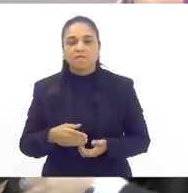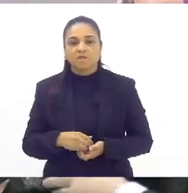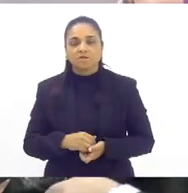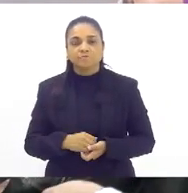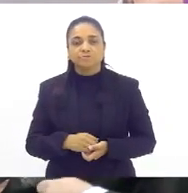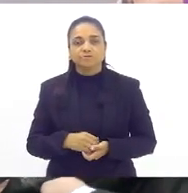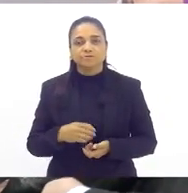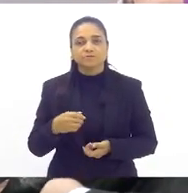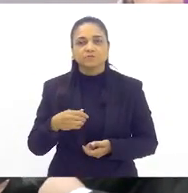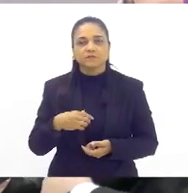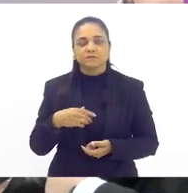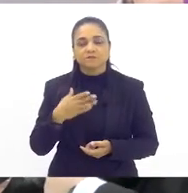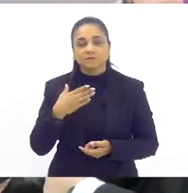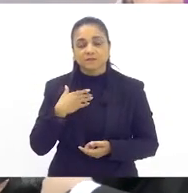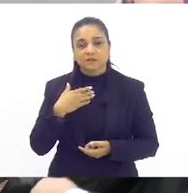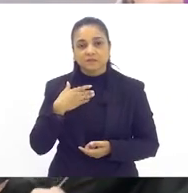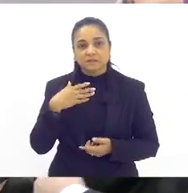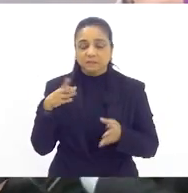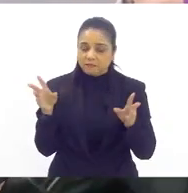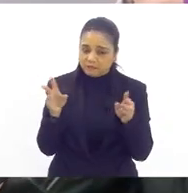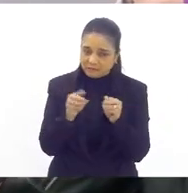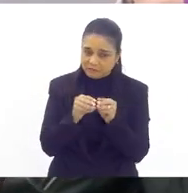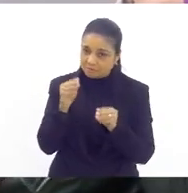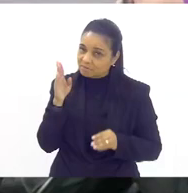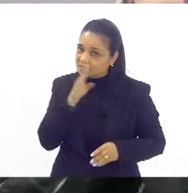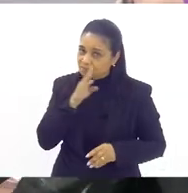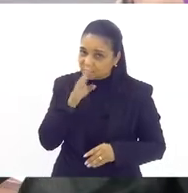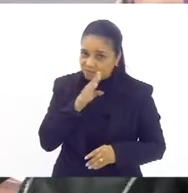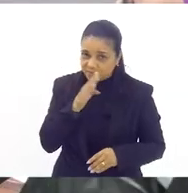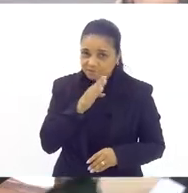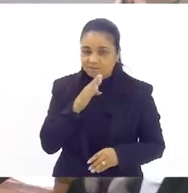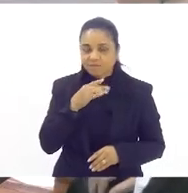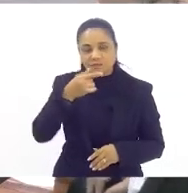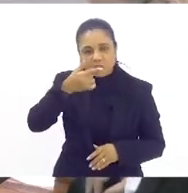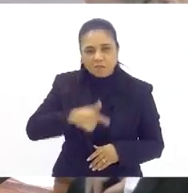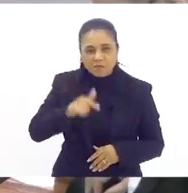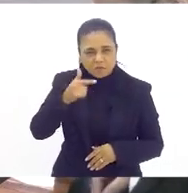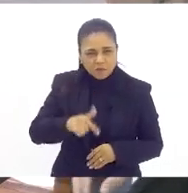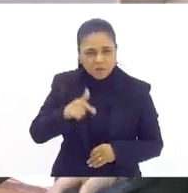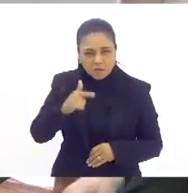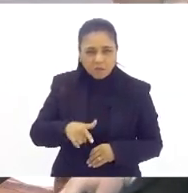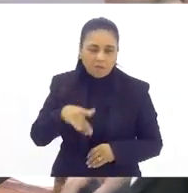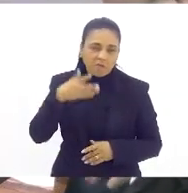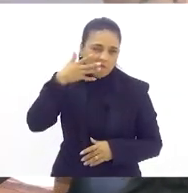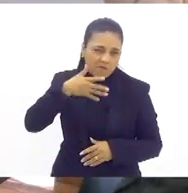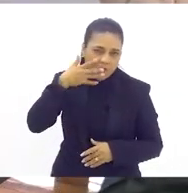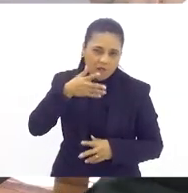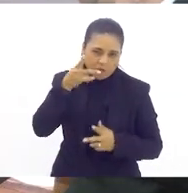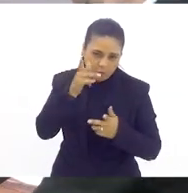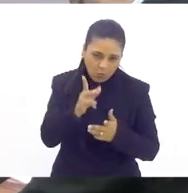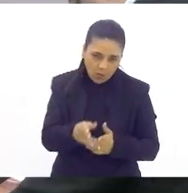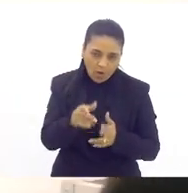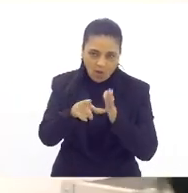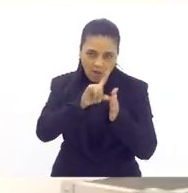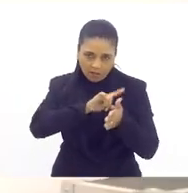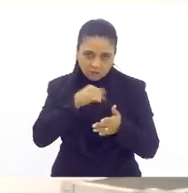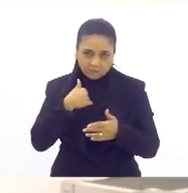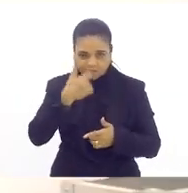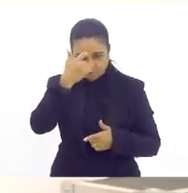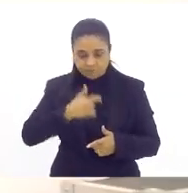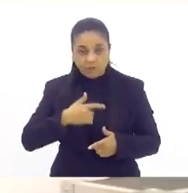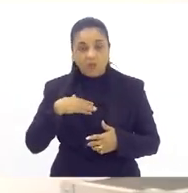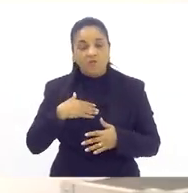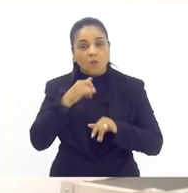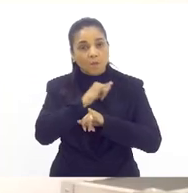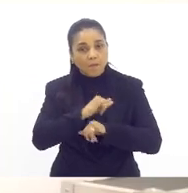alô alô vou tentar ser bem breve mesmo até porque para não se repetitivo com a fala de vários colegas eu vou aqui mais trazer um relato